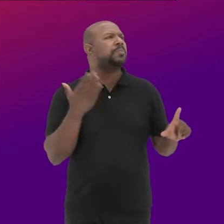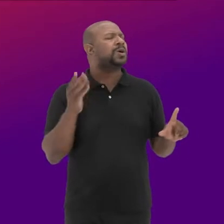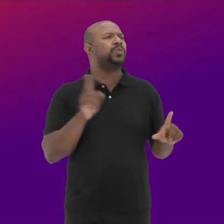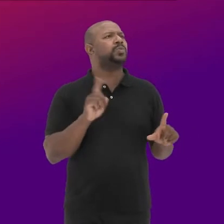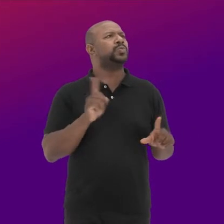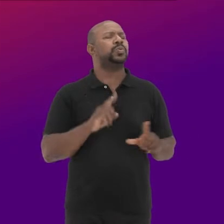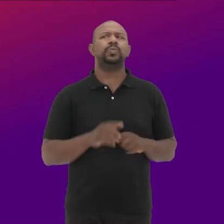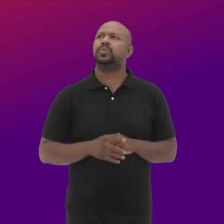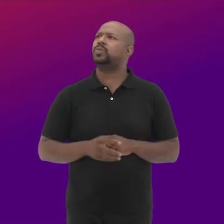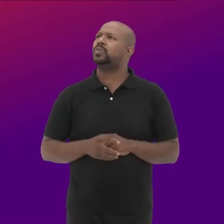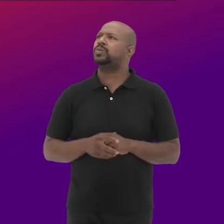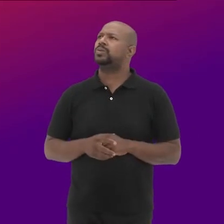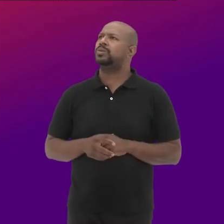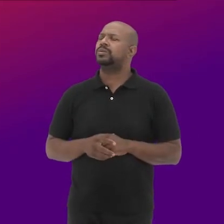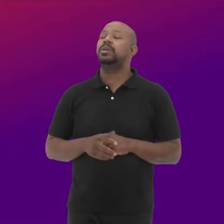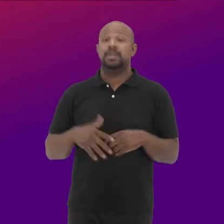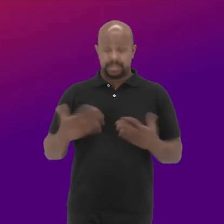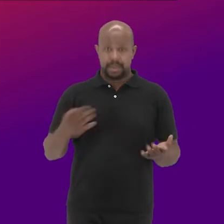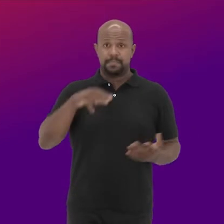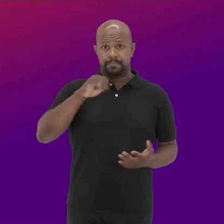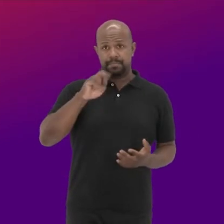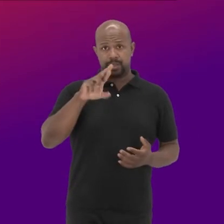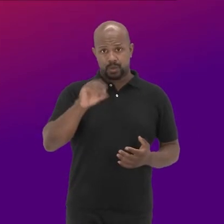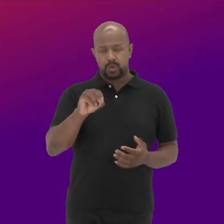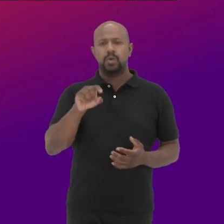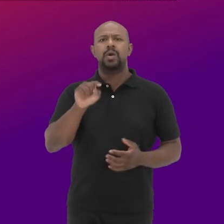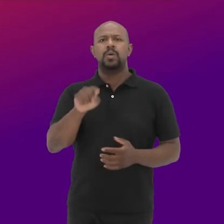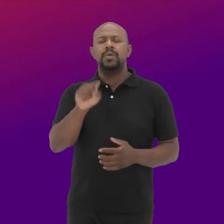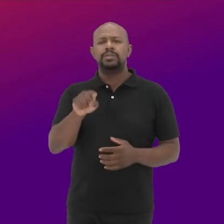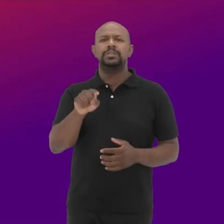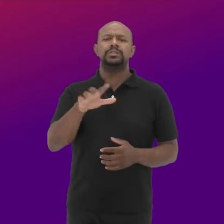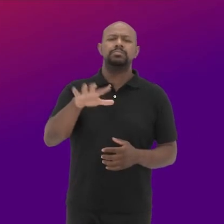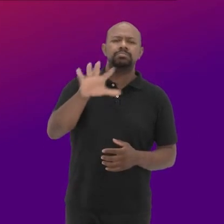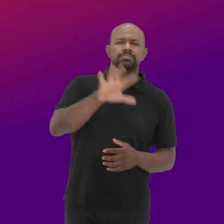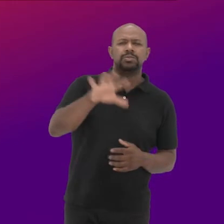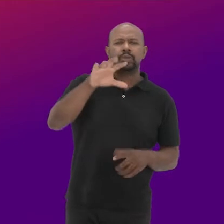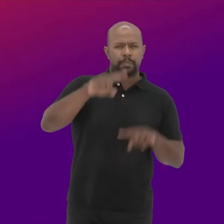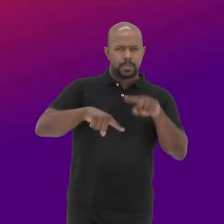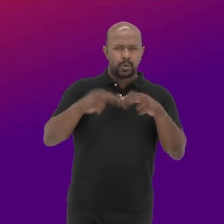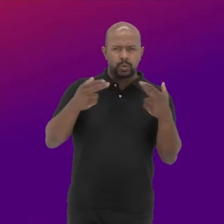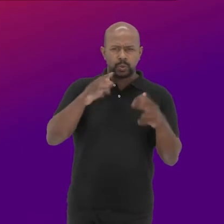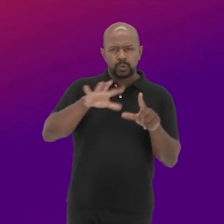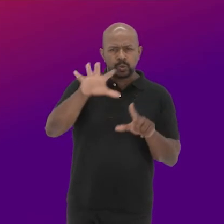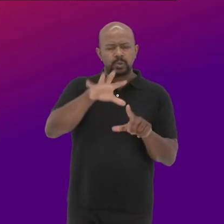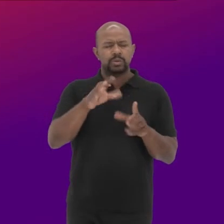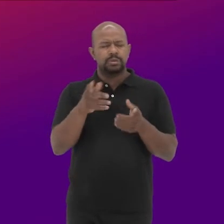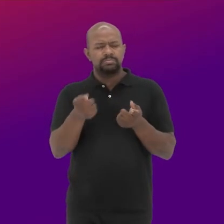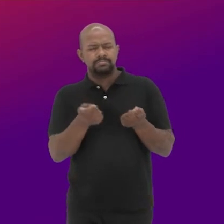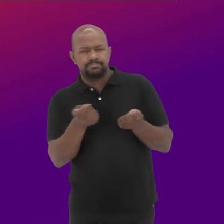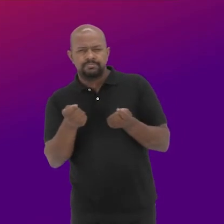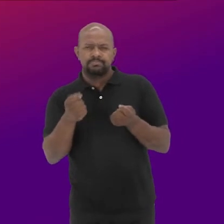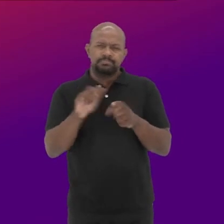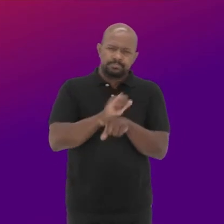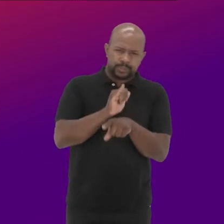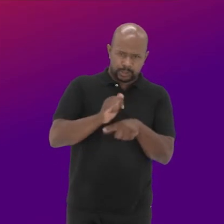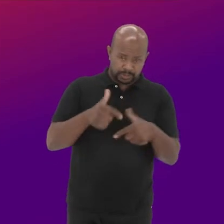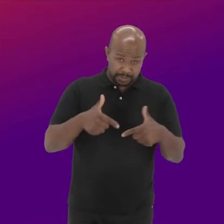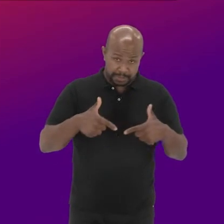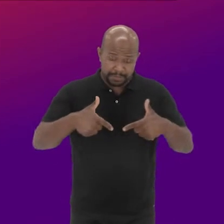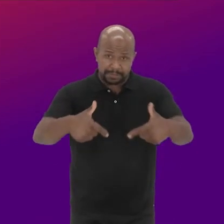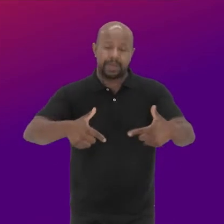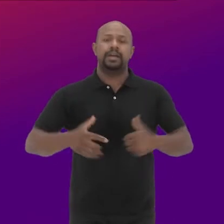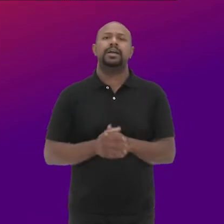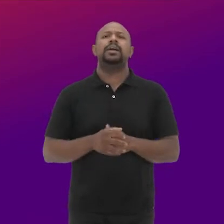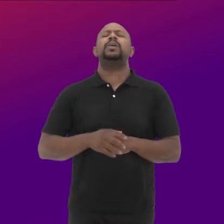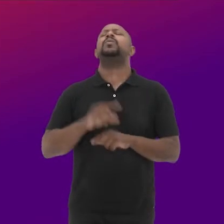passou. Bom, no caso da micro, com esse tipo de produto, com essa forma, com essa maneira de